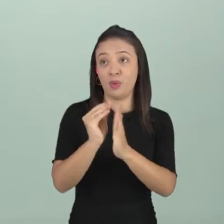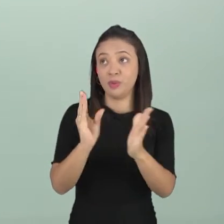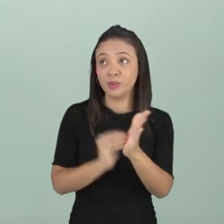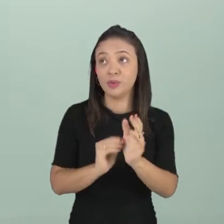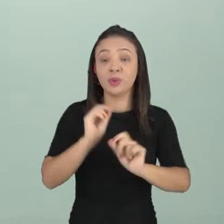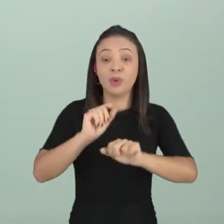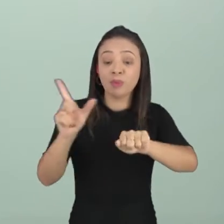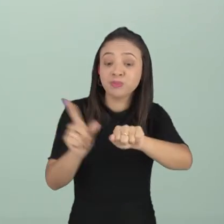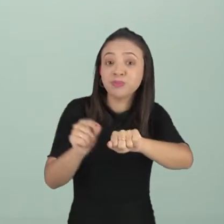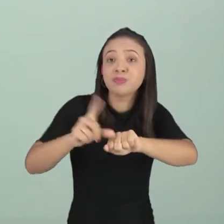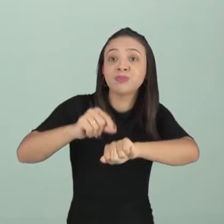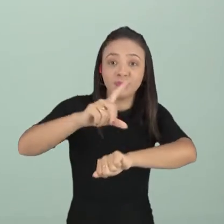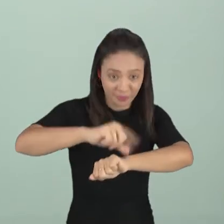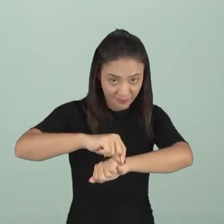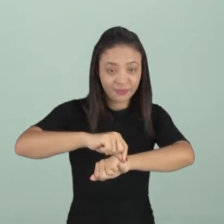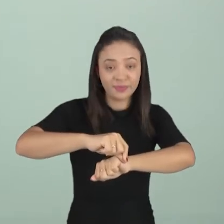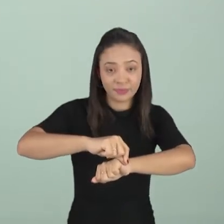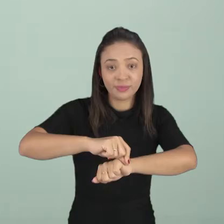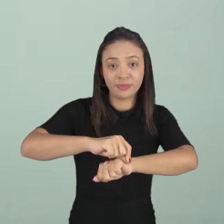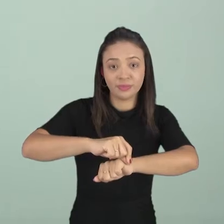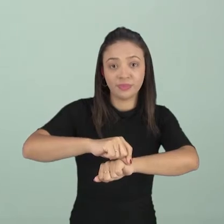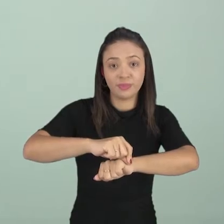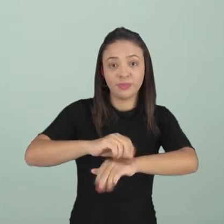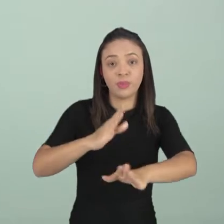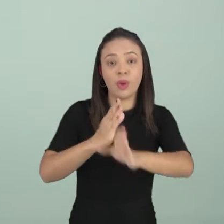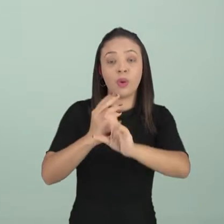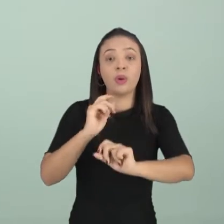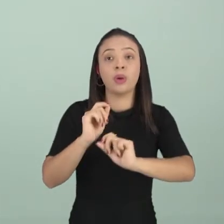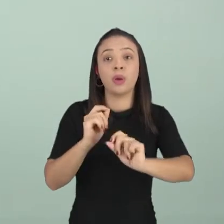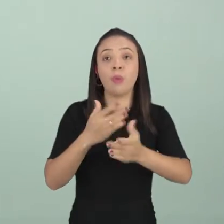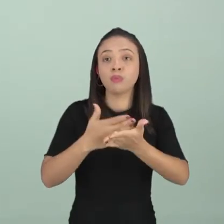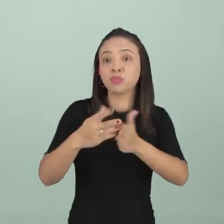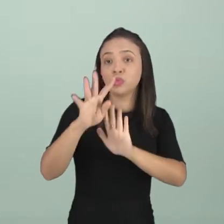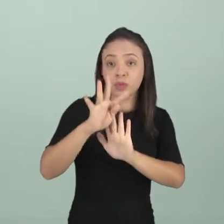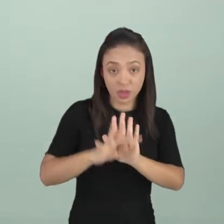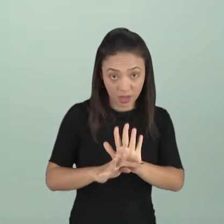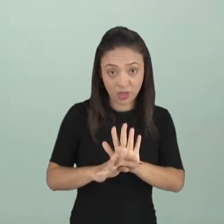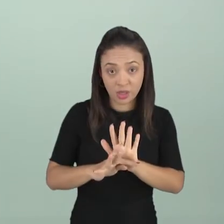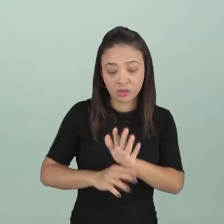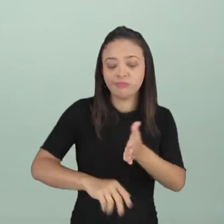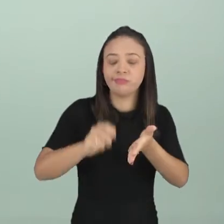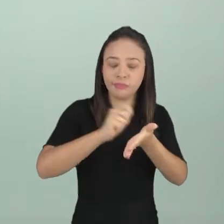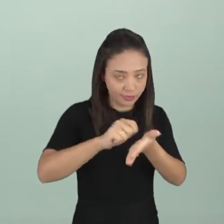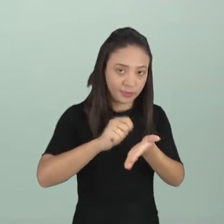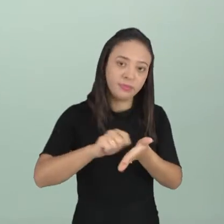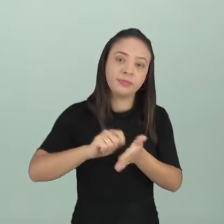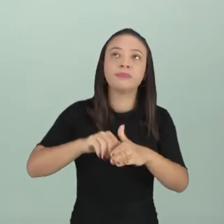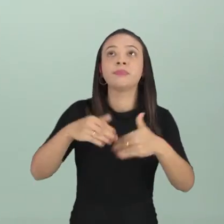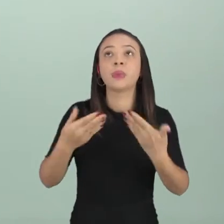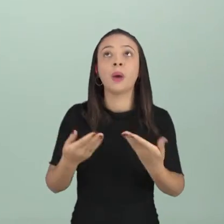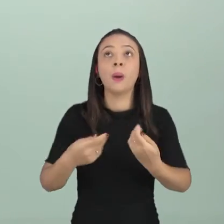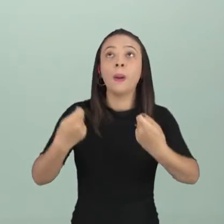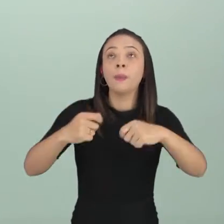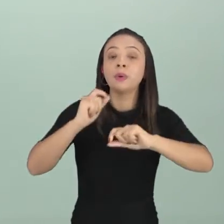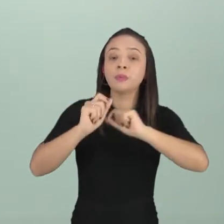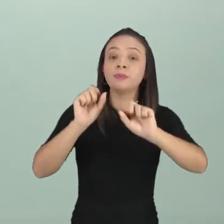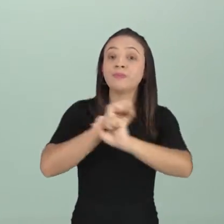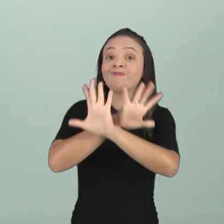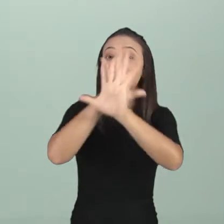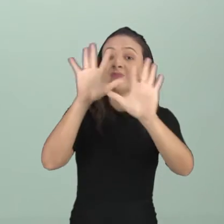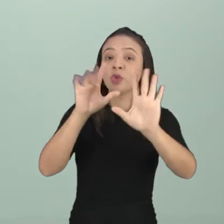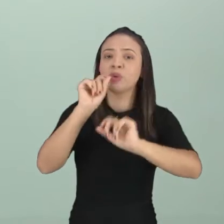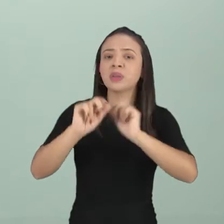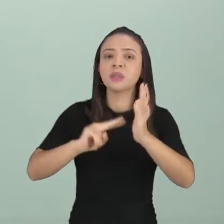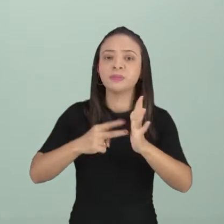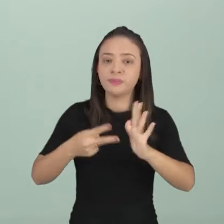que é argumentar a partir de alguns textos que ele pode estar escrevendo. Então, é preciso deixar claro o